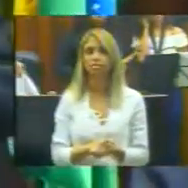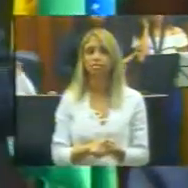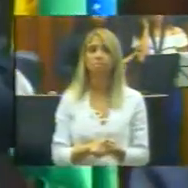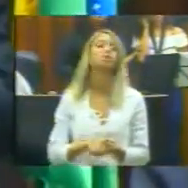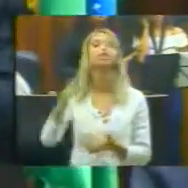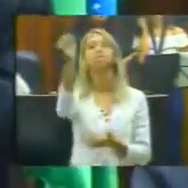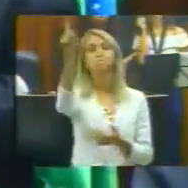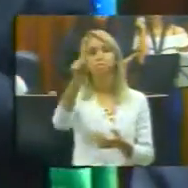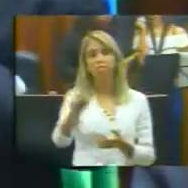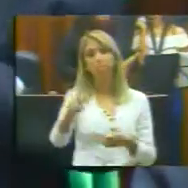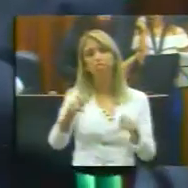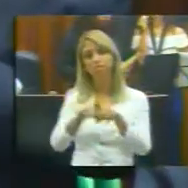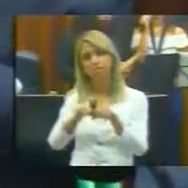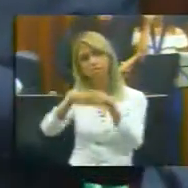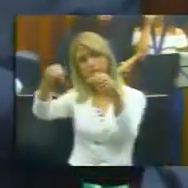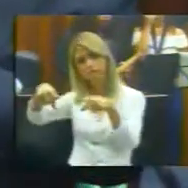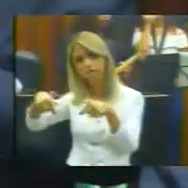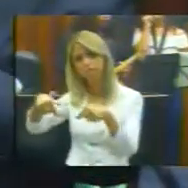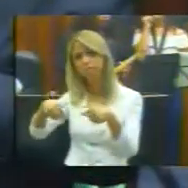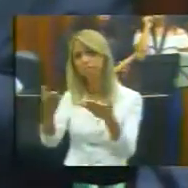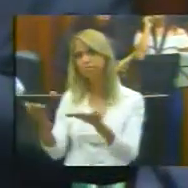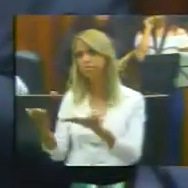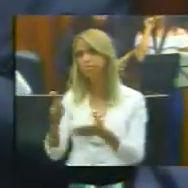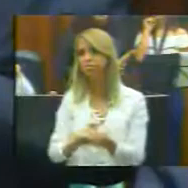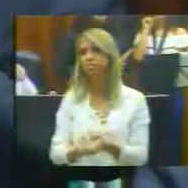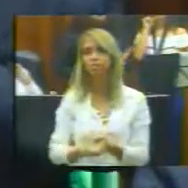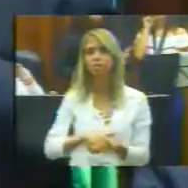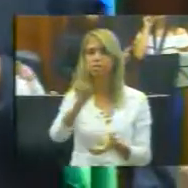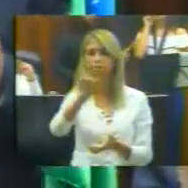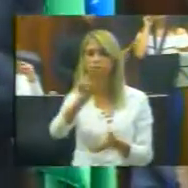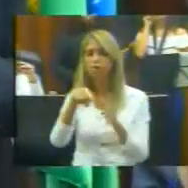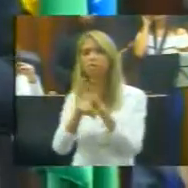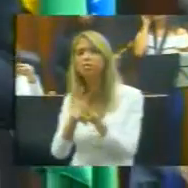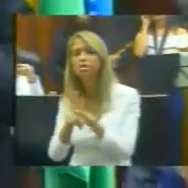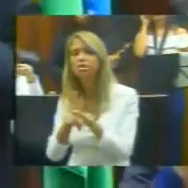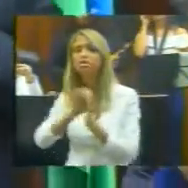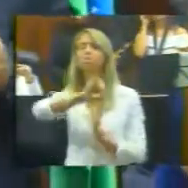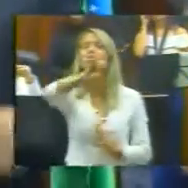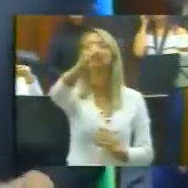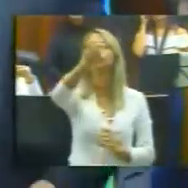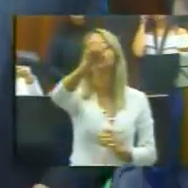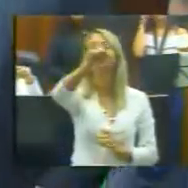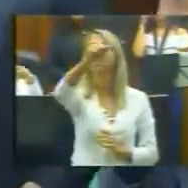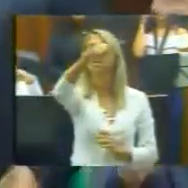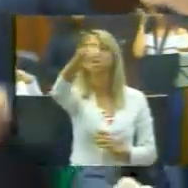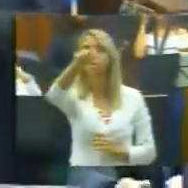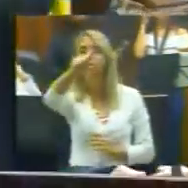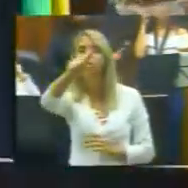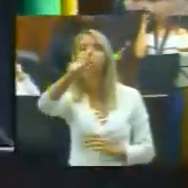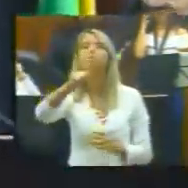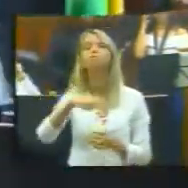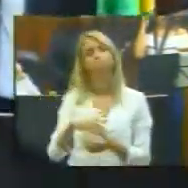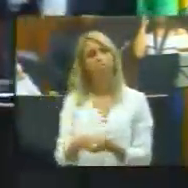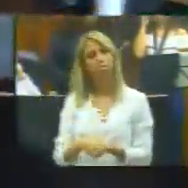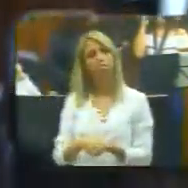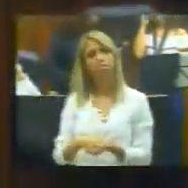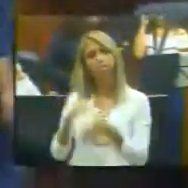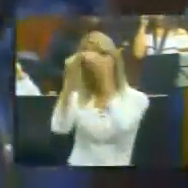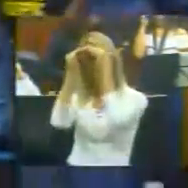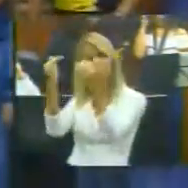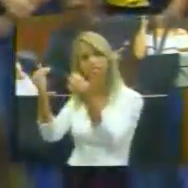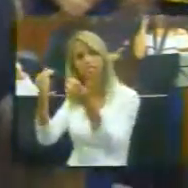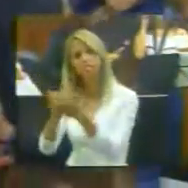de Búzios, aqui presente. Né? Seu nome? João Vitor. Né? É autoridade. Cadeira